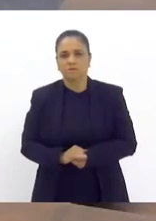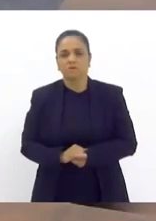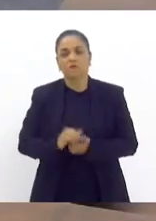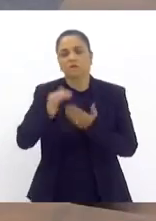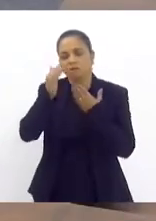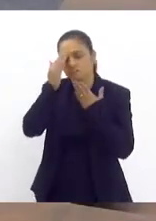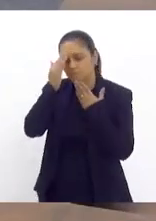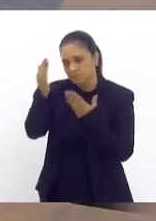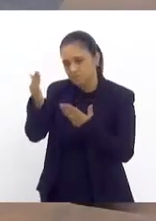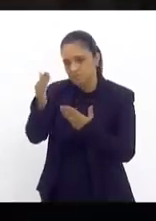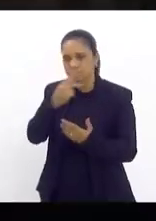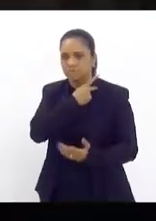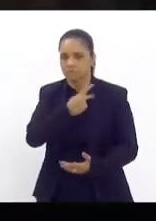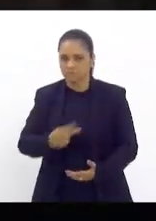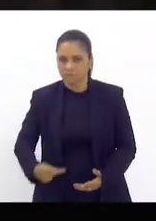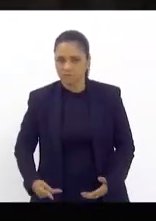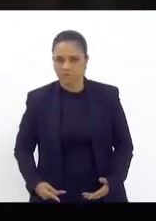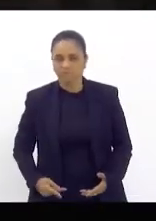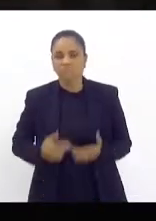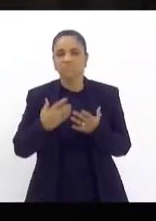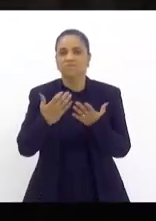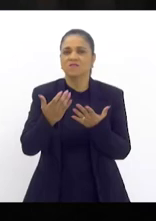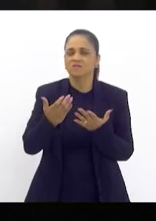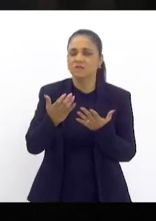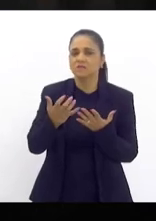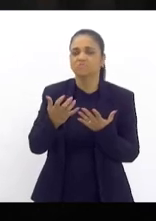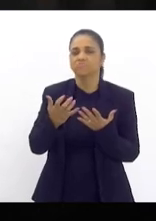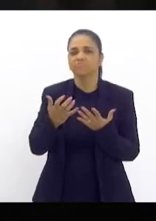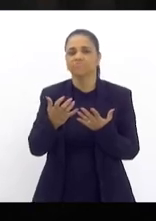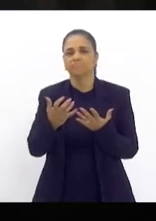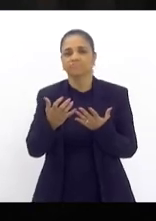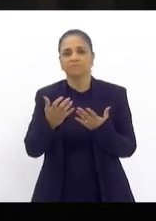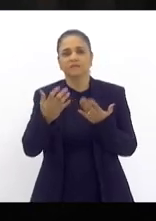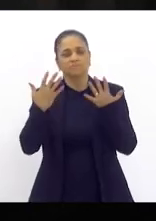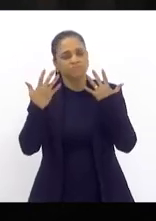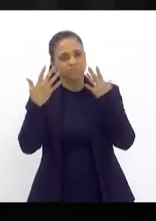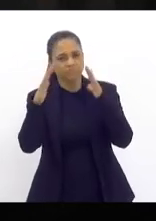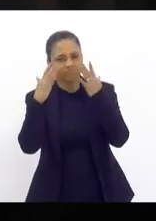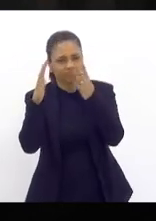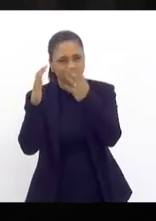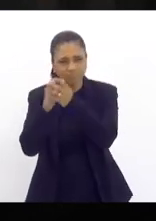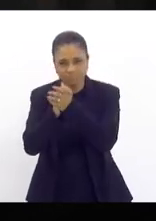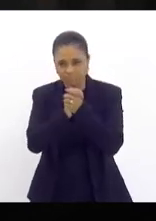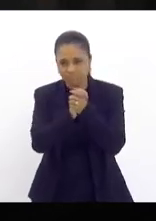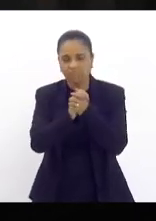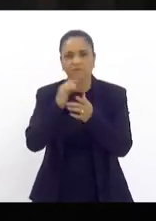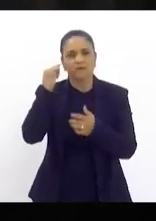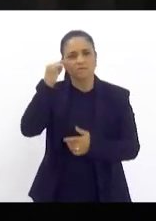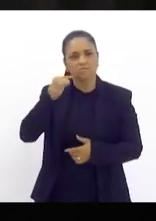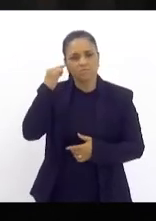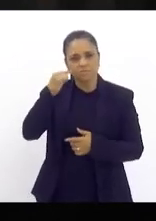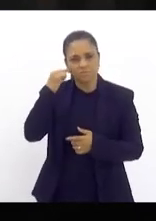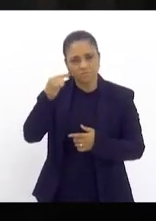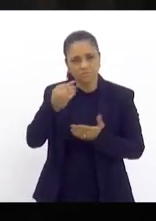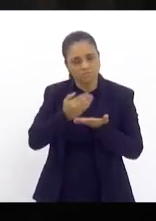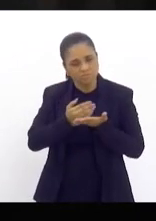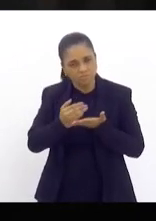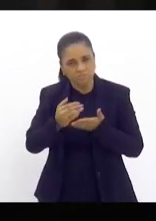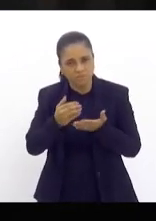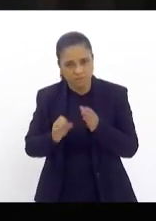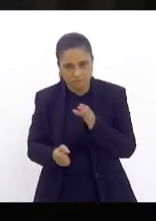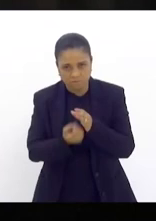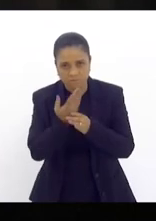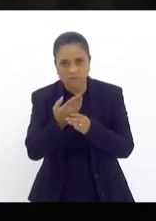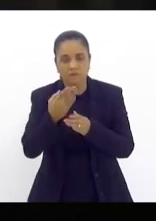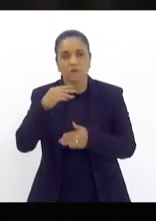Obrigada, presidenta. Eu queria, antes de mais nada, saudar a iniciativa do nobre deputado Munir Neto. Eu